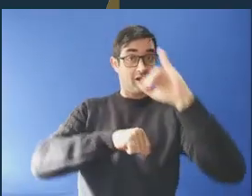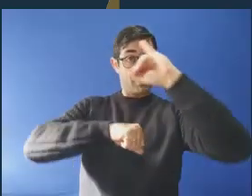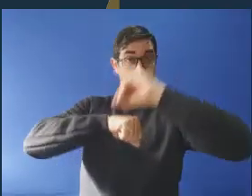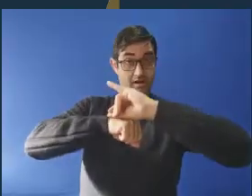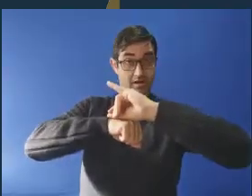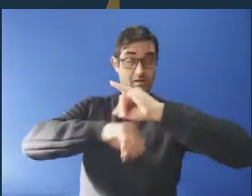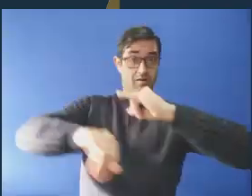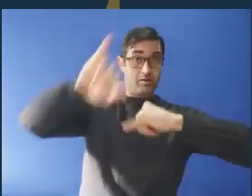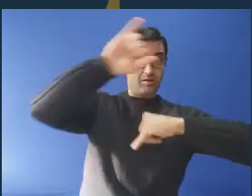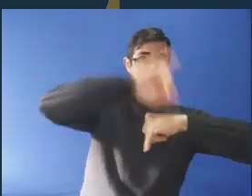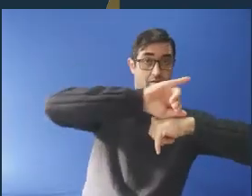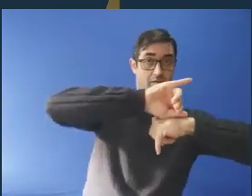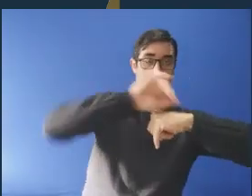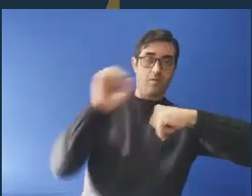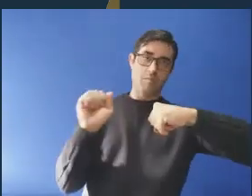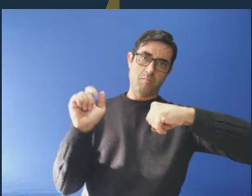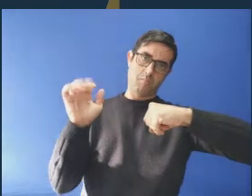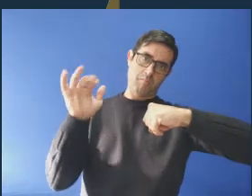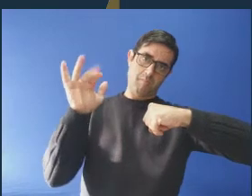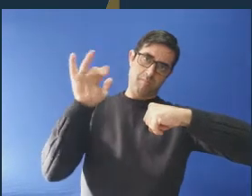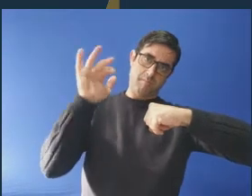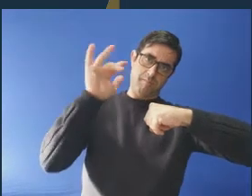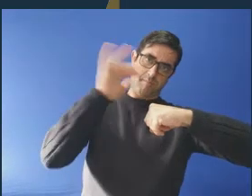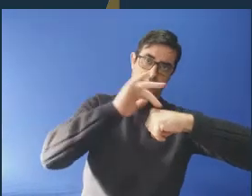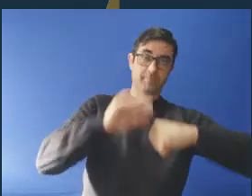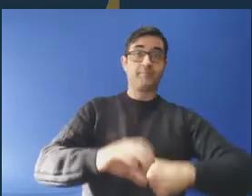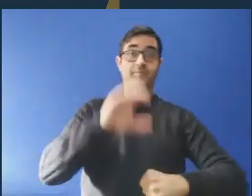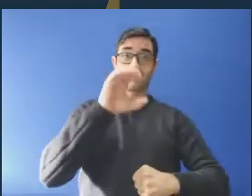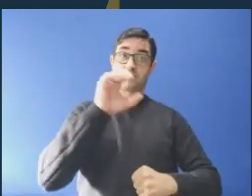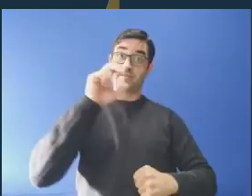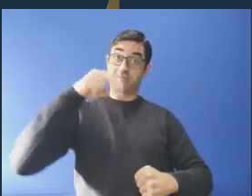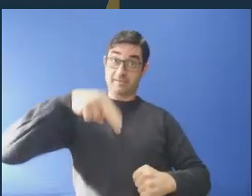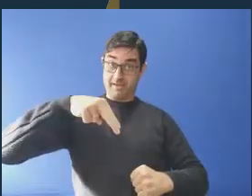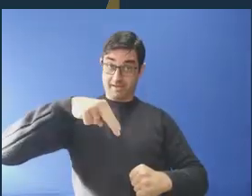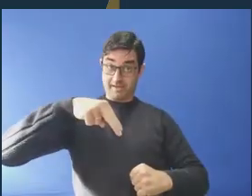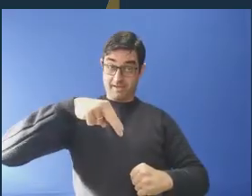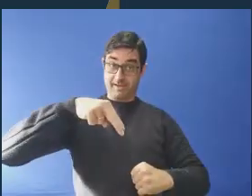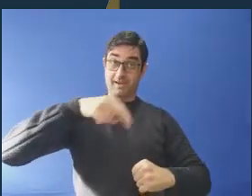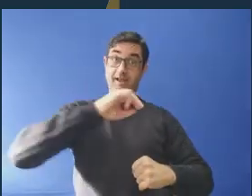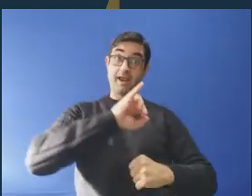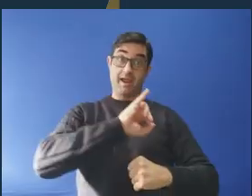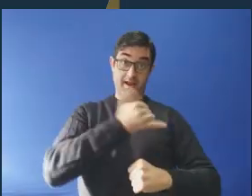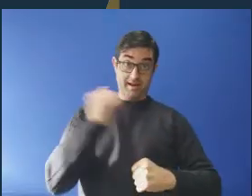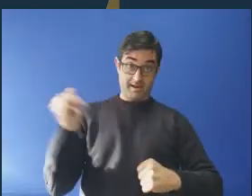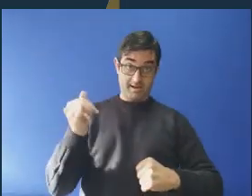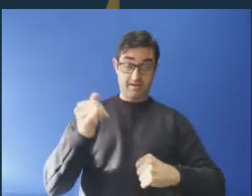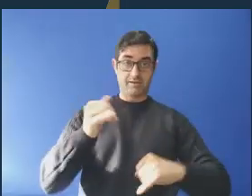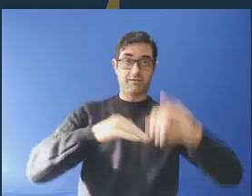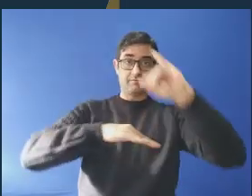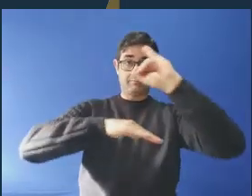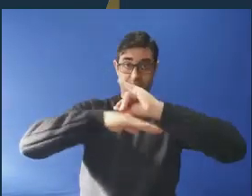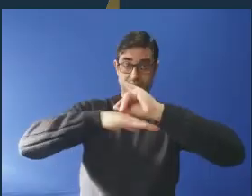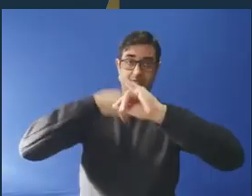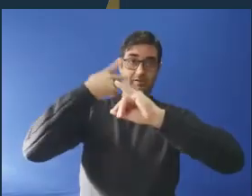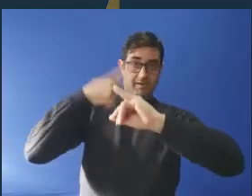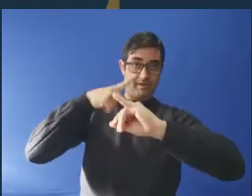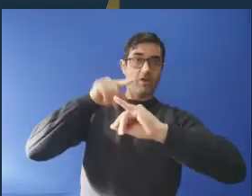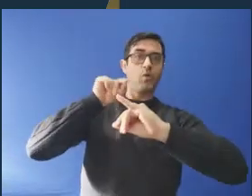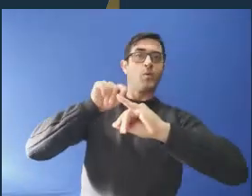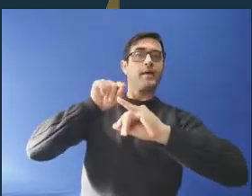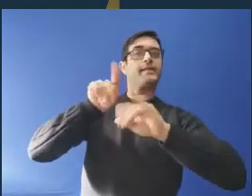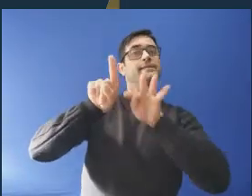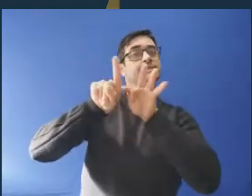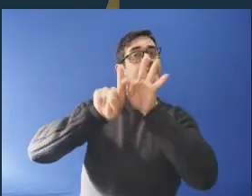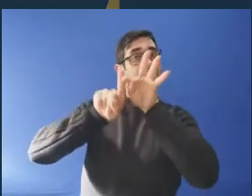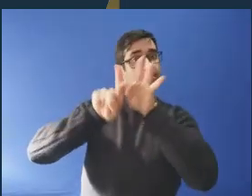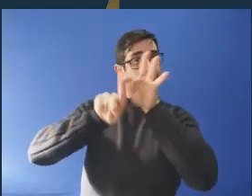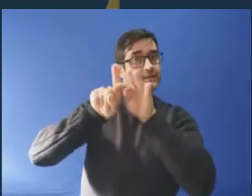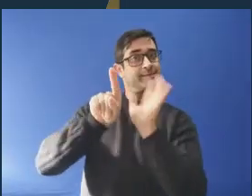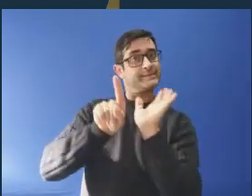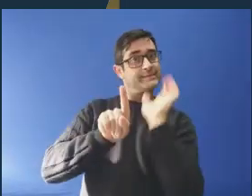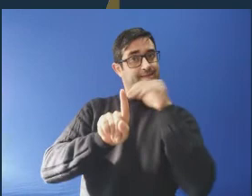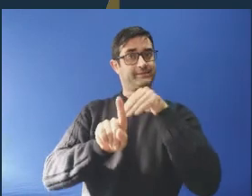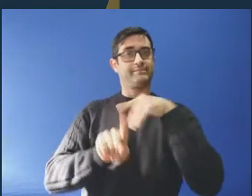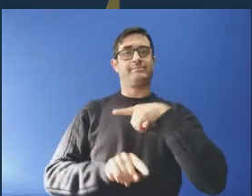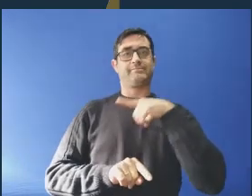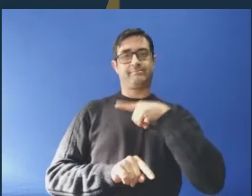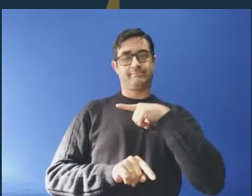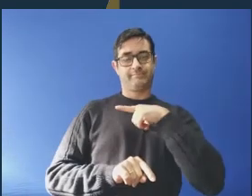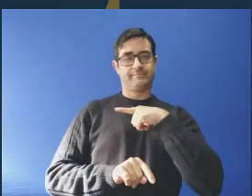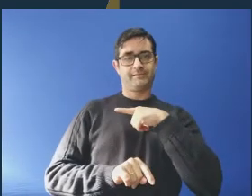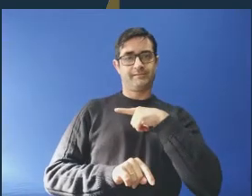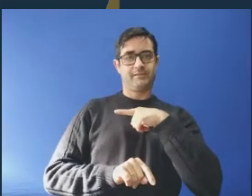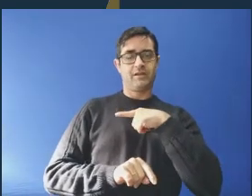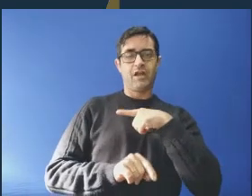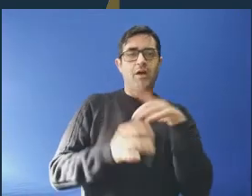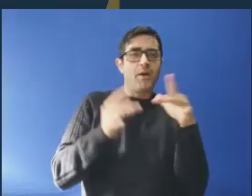é a sua temperatura. E ao entrar em contato com um outro corpo que tem uma temperatura menor, que tenha menos